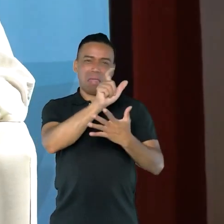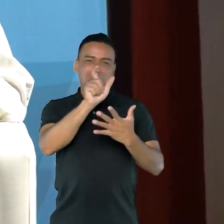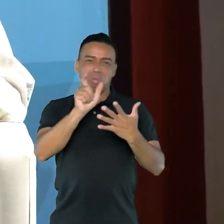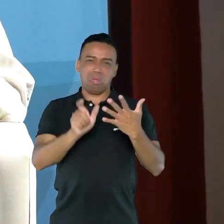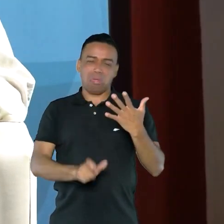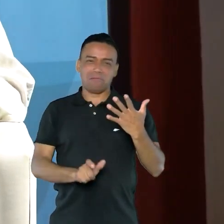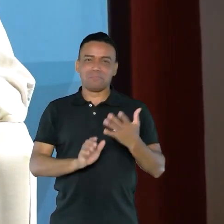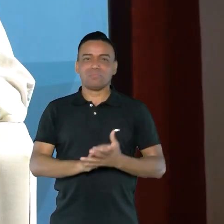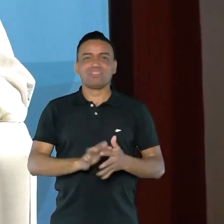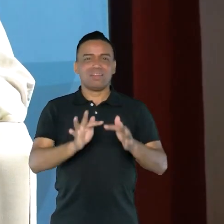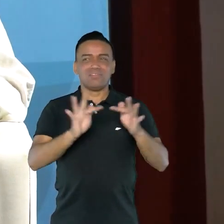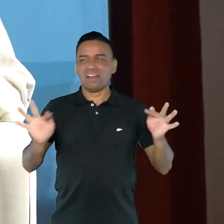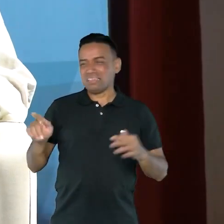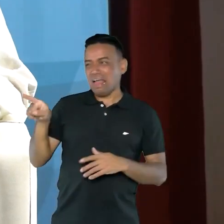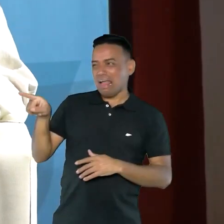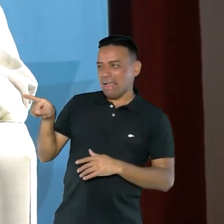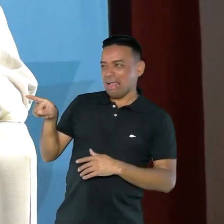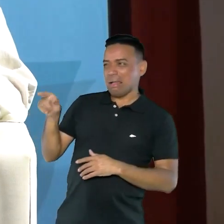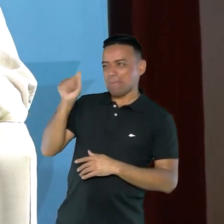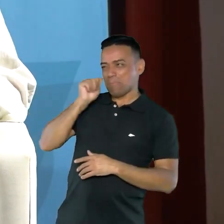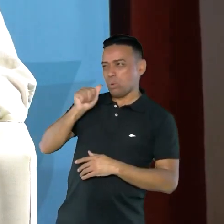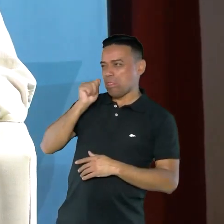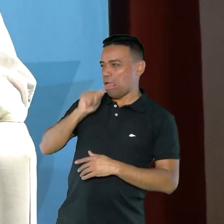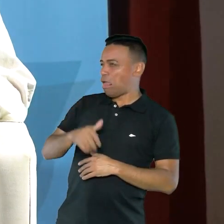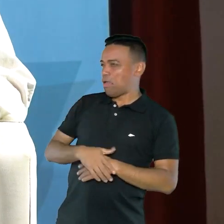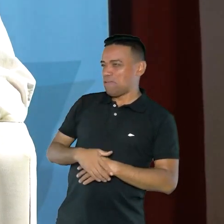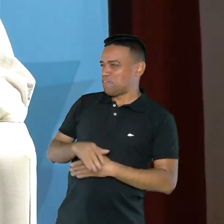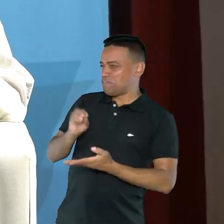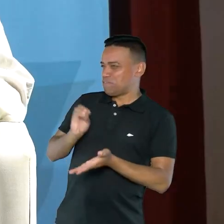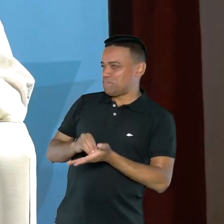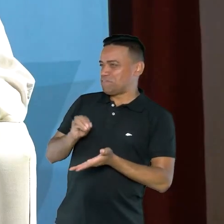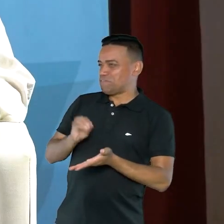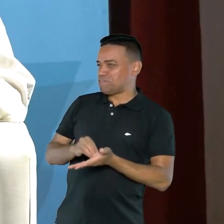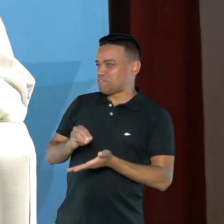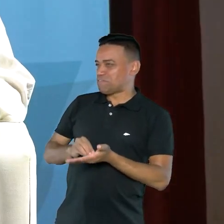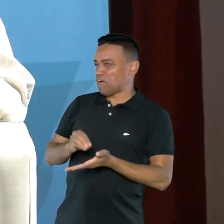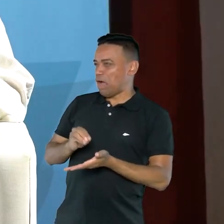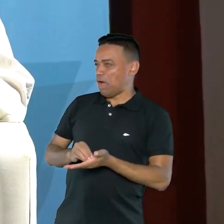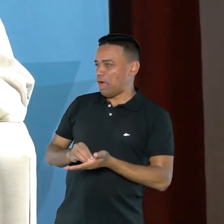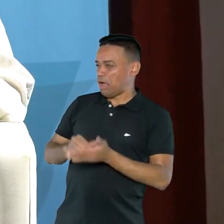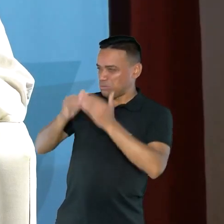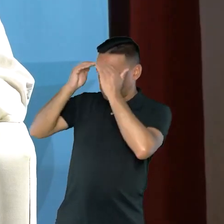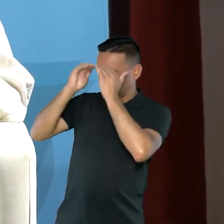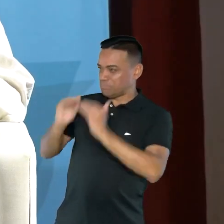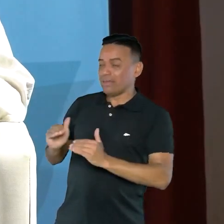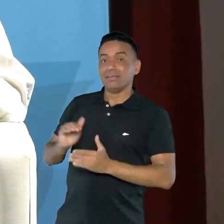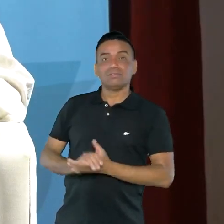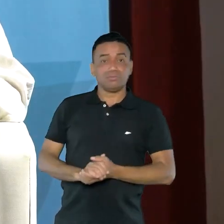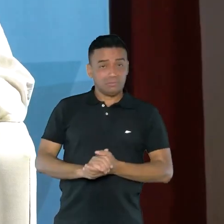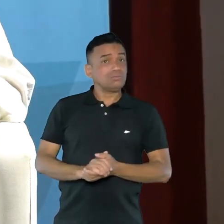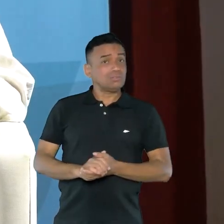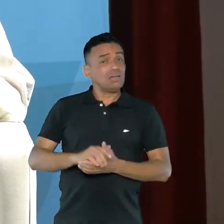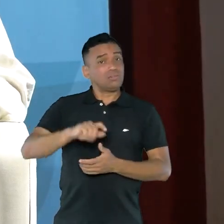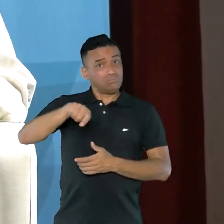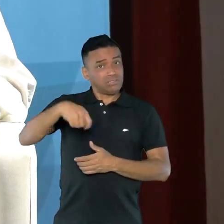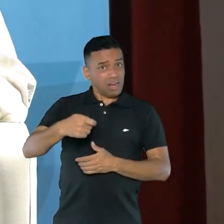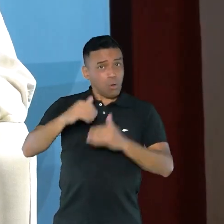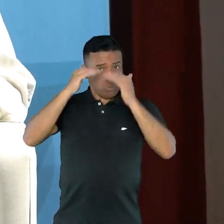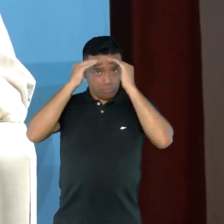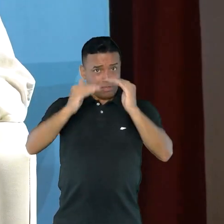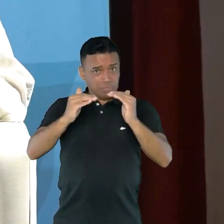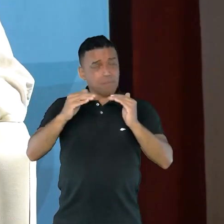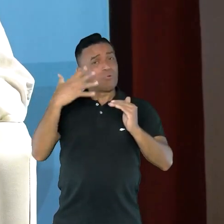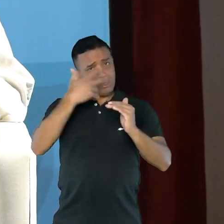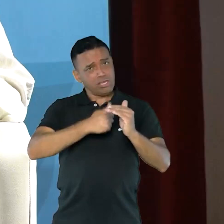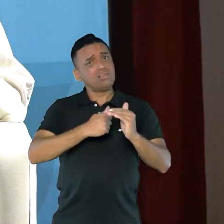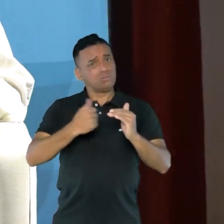assim, a fulana não se dá um respeito, né? Respeito é uma palavra bonita, importante, mas, nesse